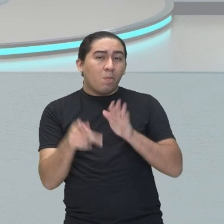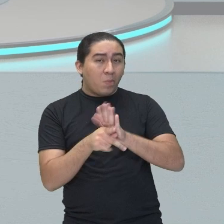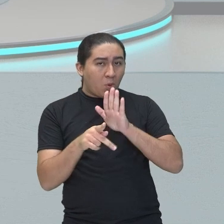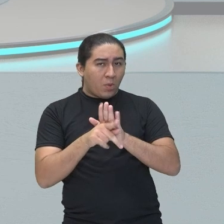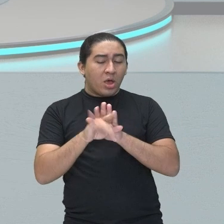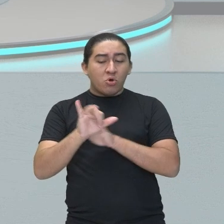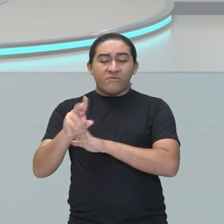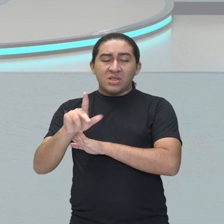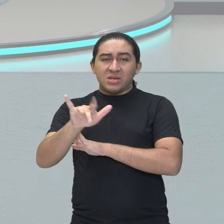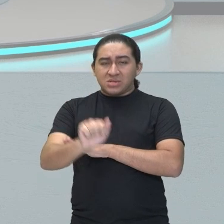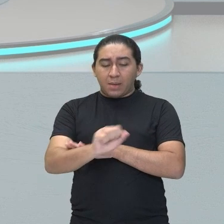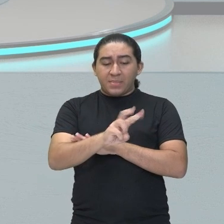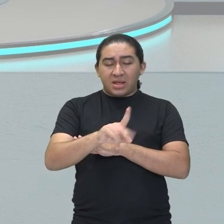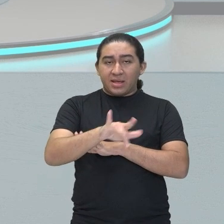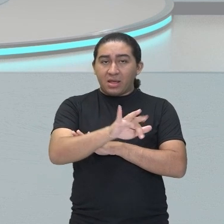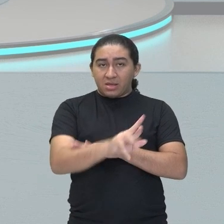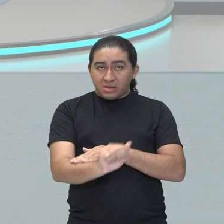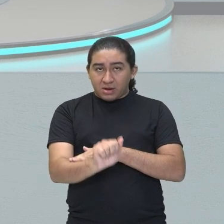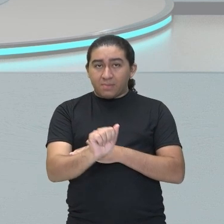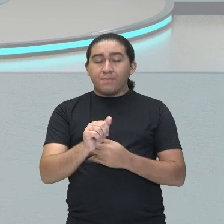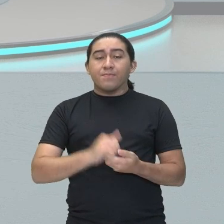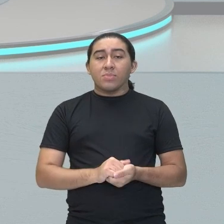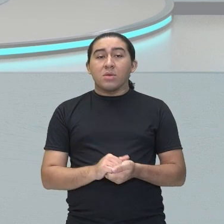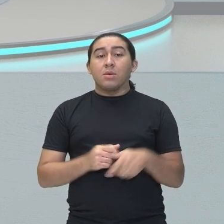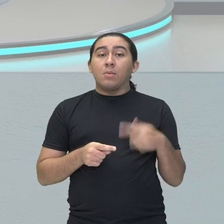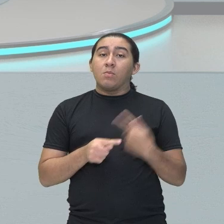Inconfidência Mineira? Porque nesse período,